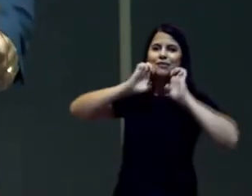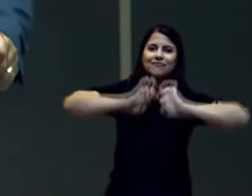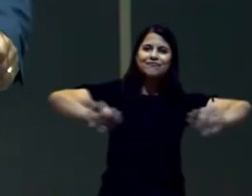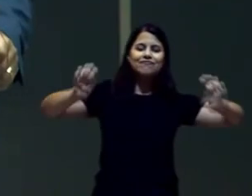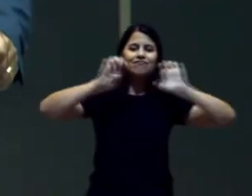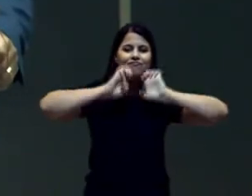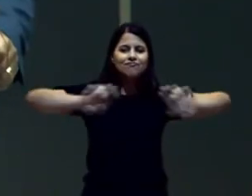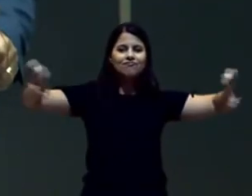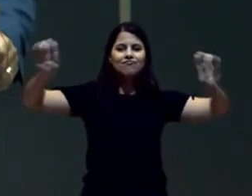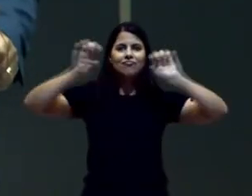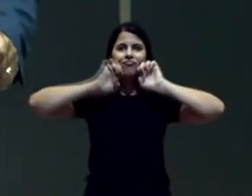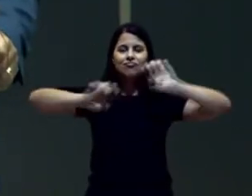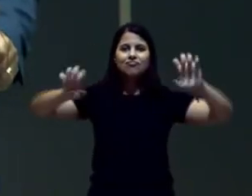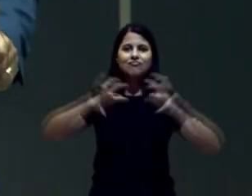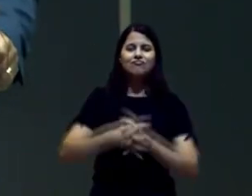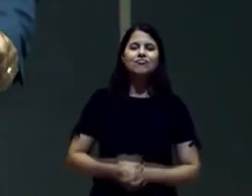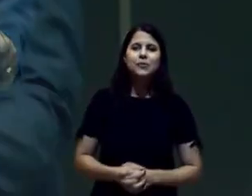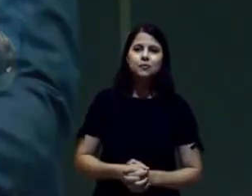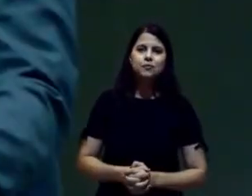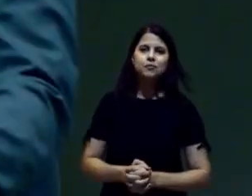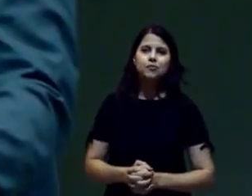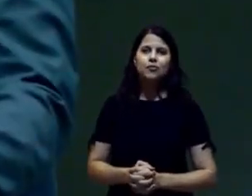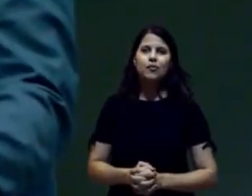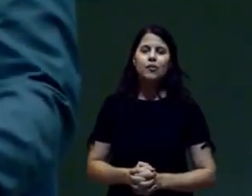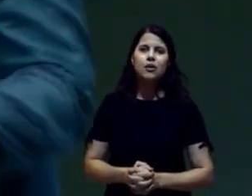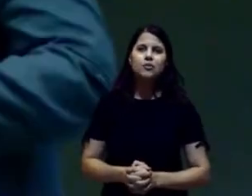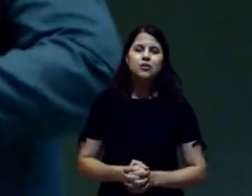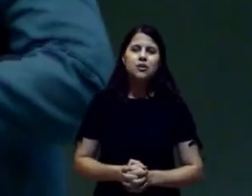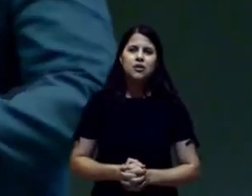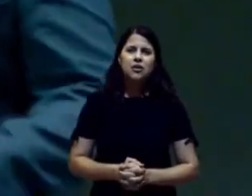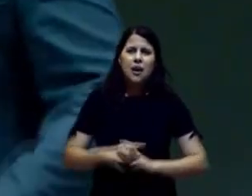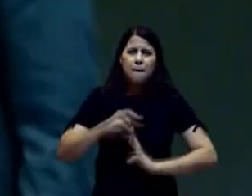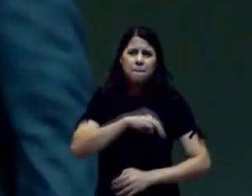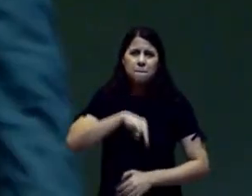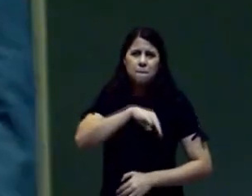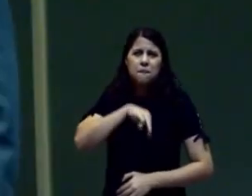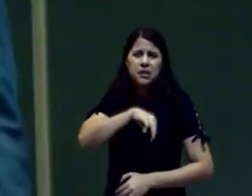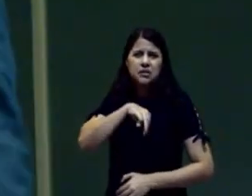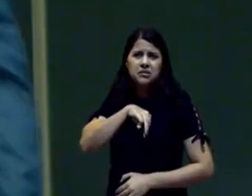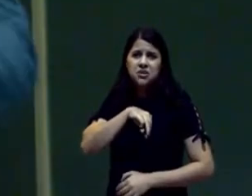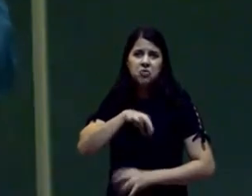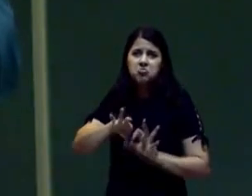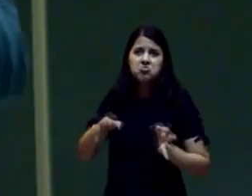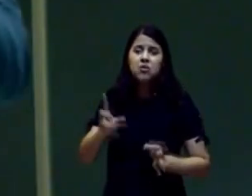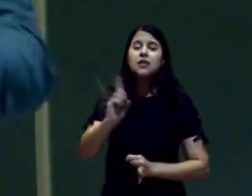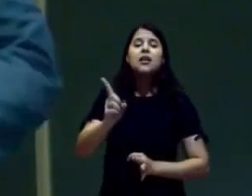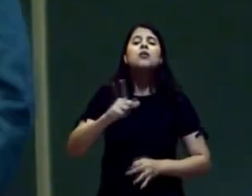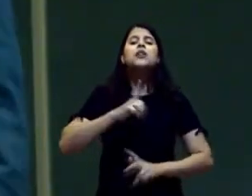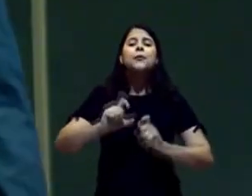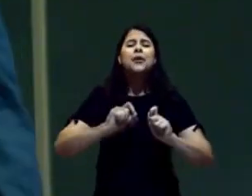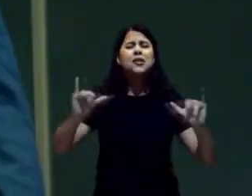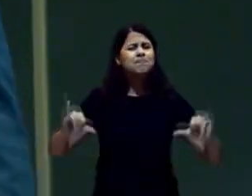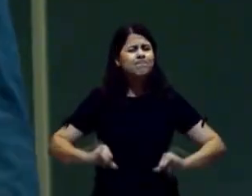Um convite que não vinha sozinho, vinha acompanhado de sofrimentos, de lutas. O próprio Paulo